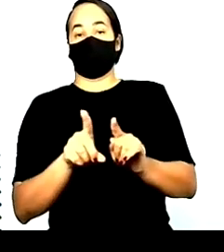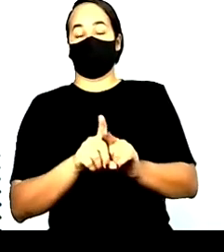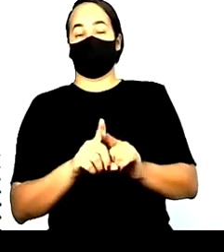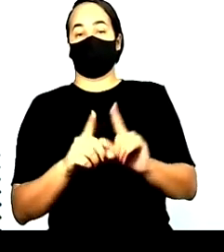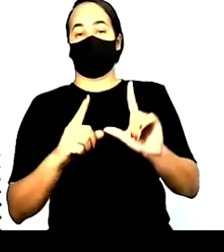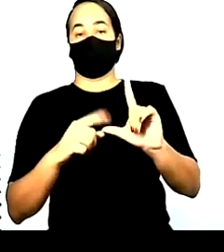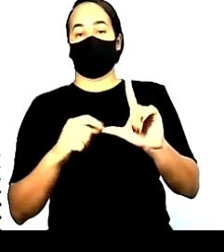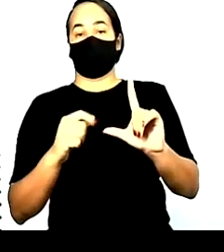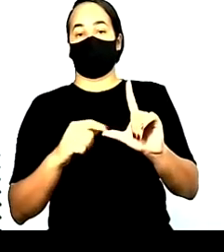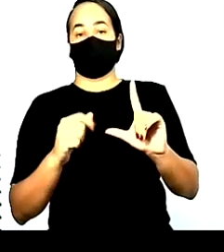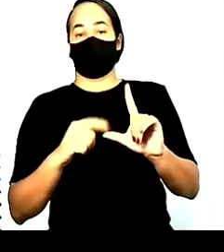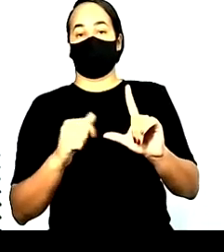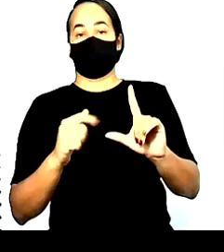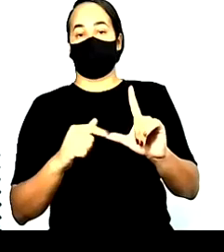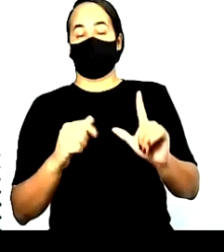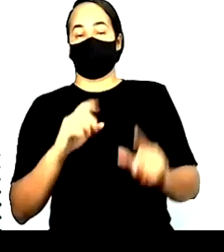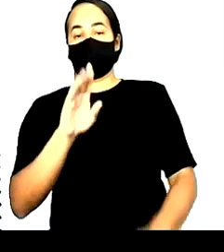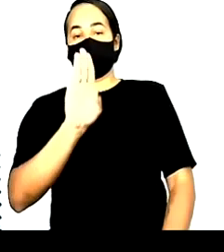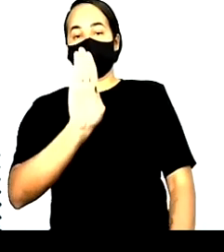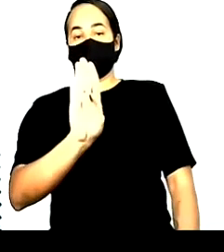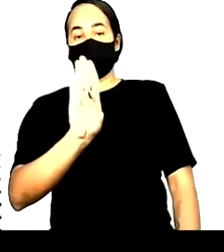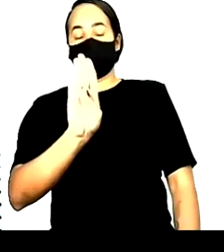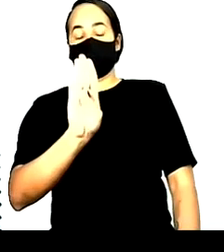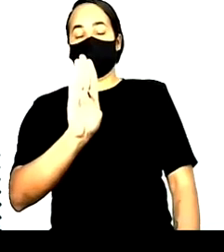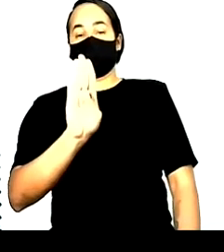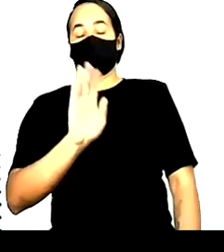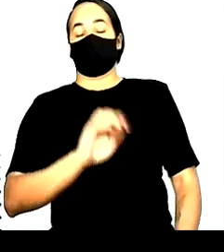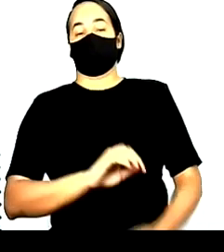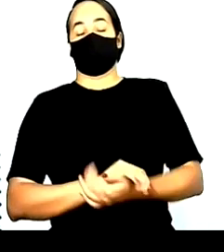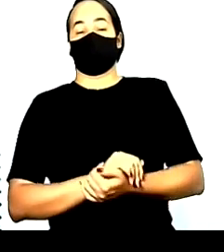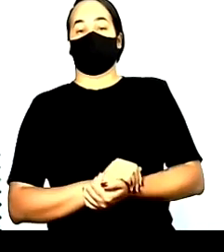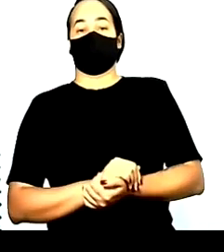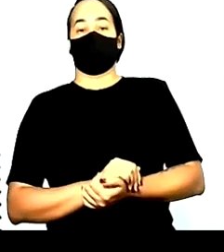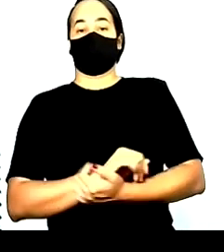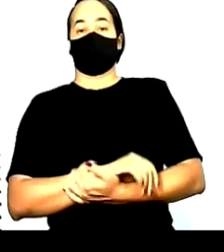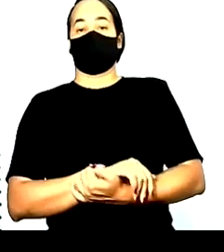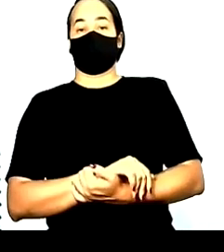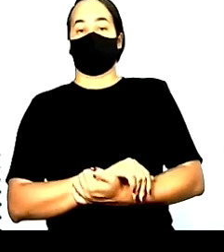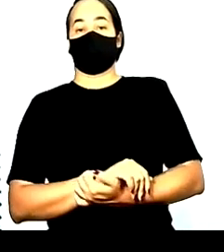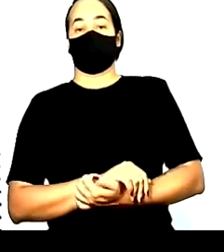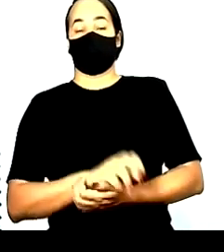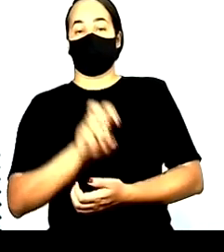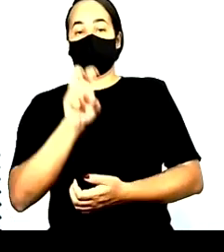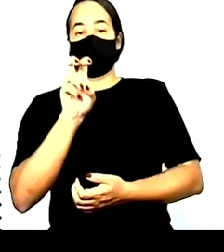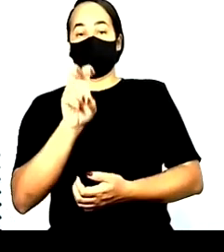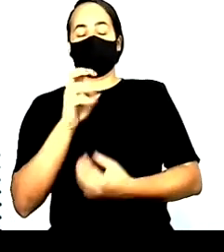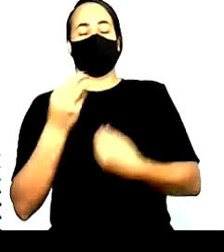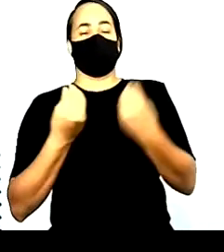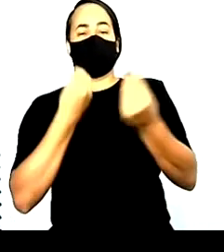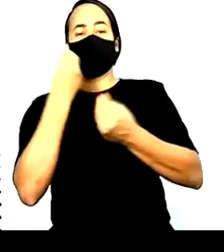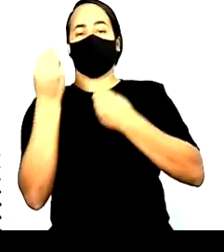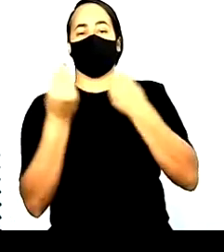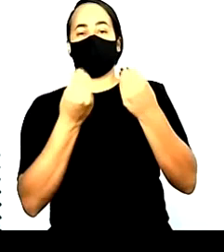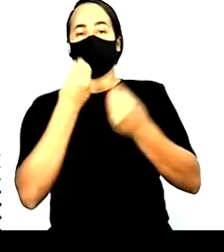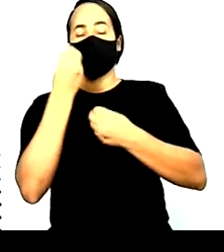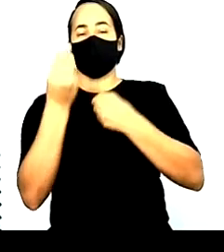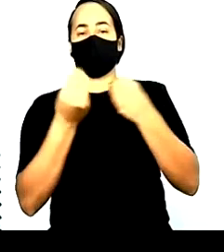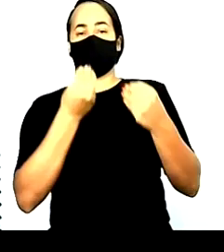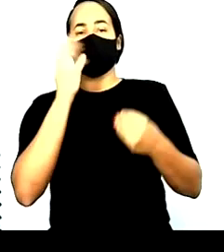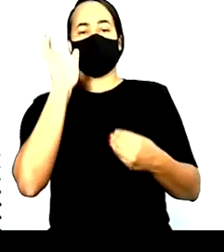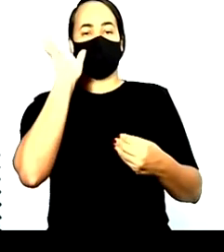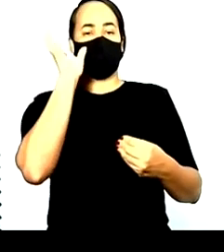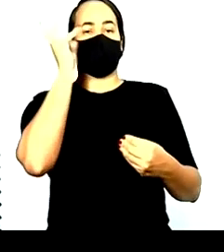correta seria a alternativa B, bióticos e abióticos. Quinto, como funcionam os